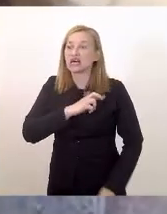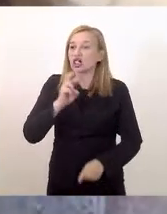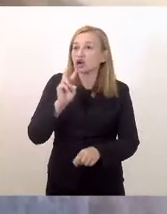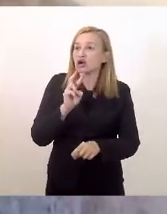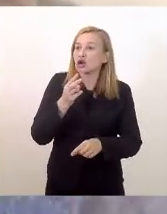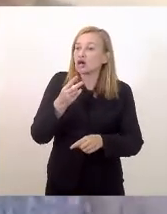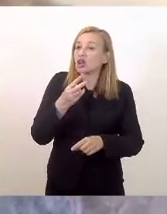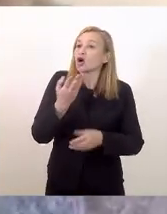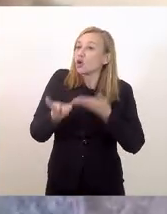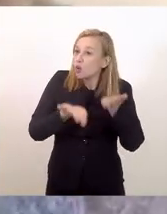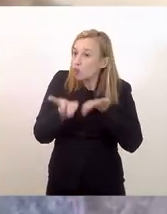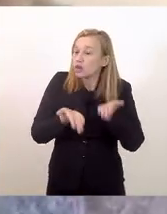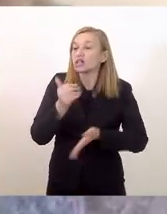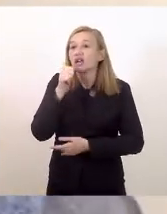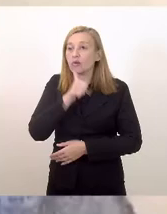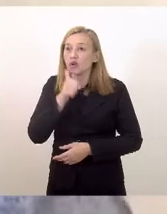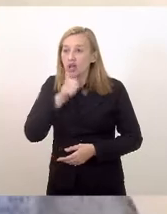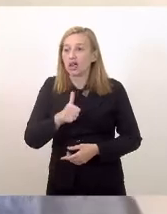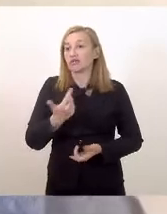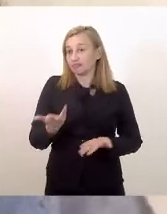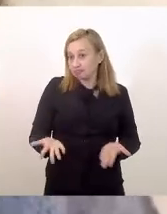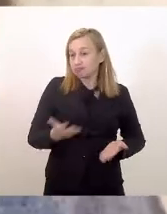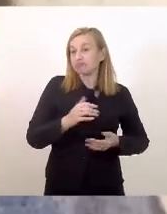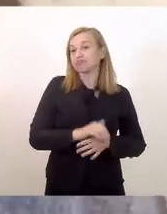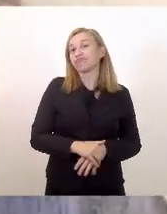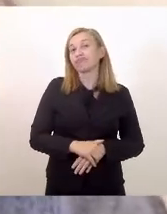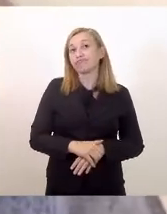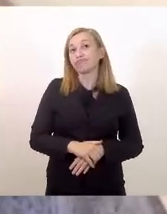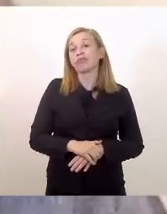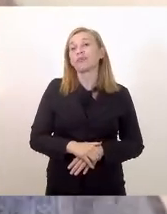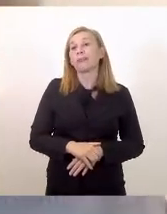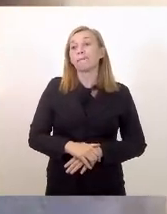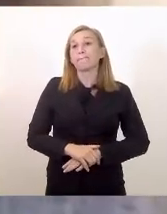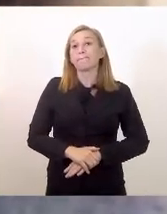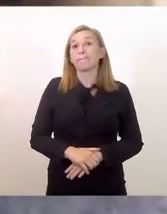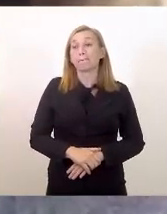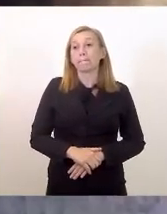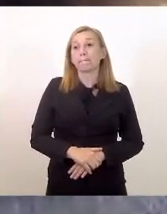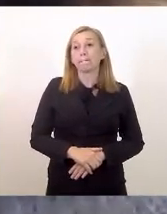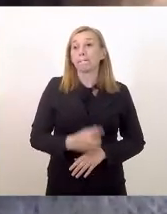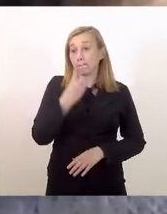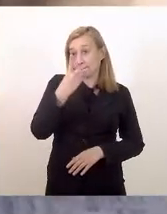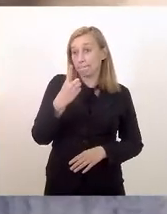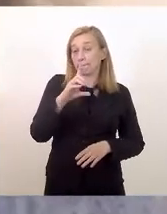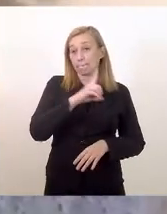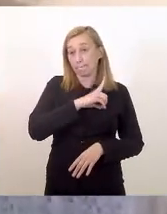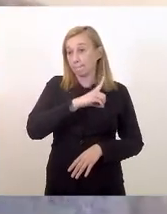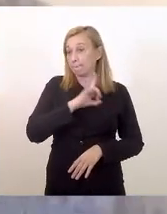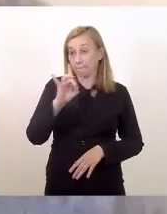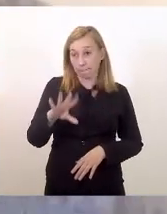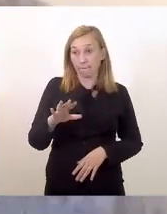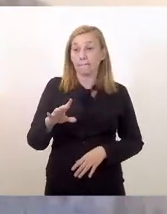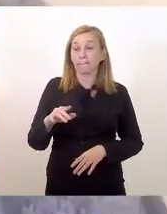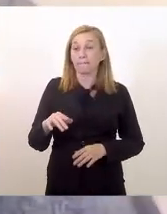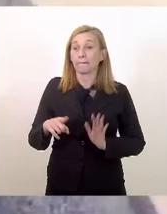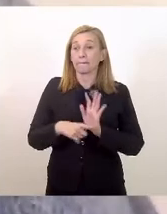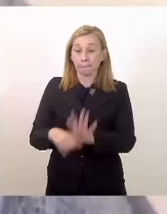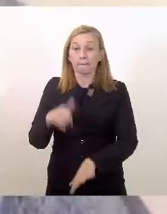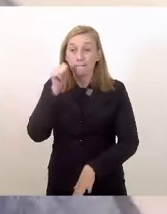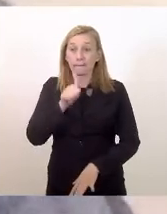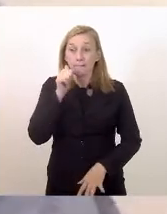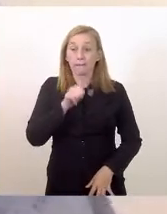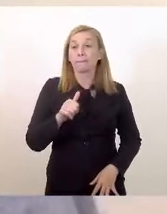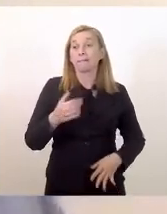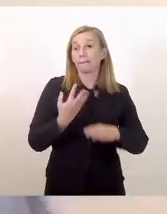atende boa parte da Baixada Fluminense. Então, nem é apenas uma DEAN do município. E Duque de Caxias é um